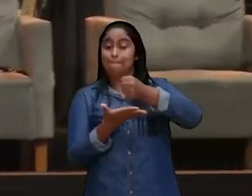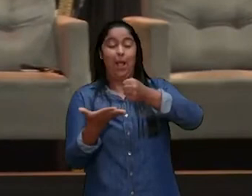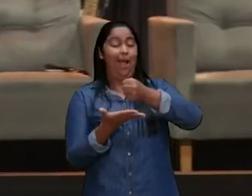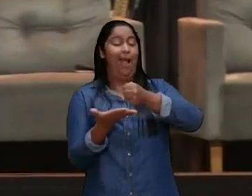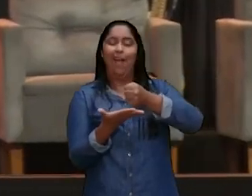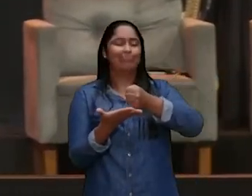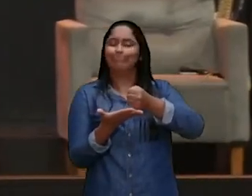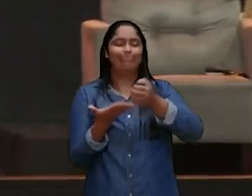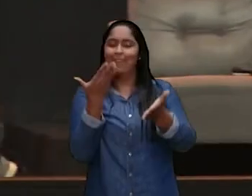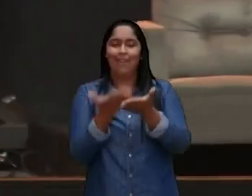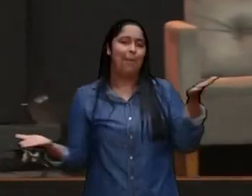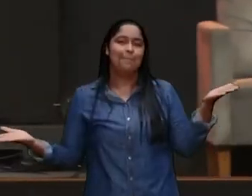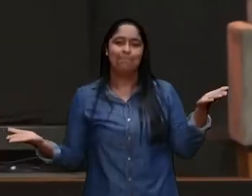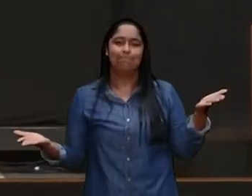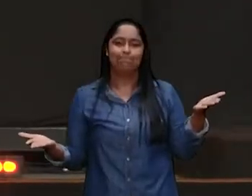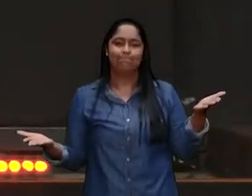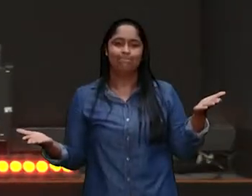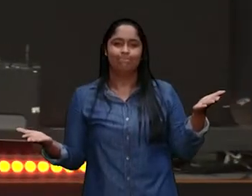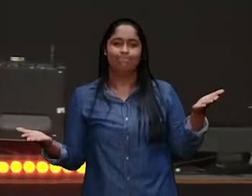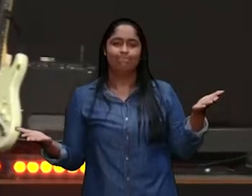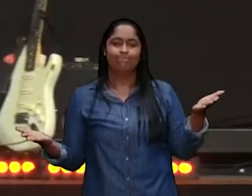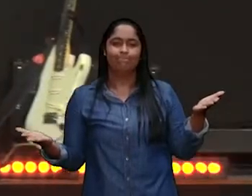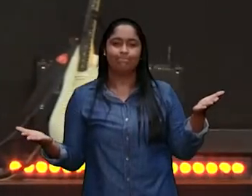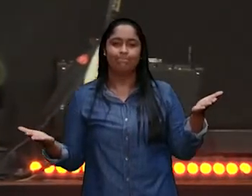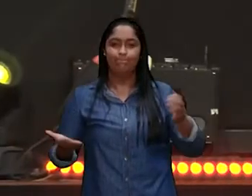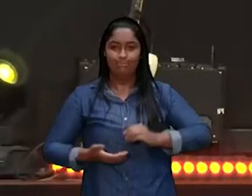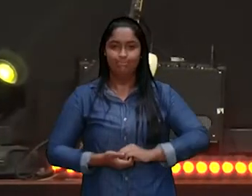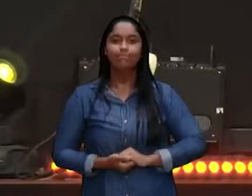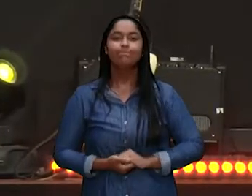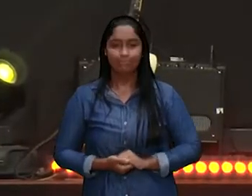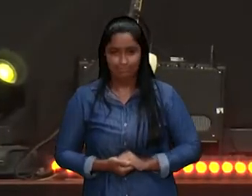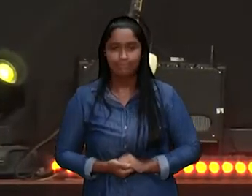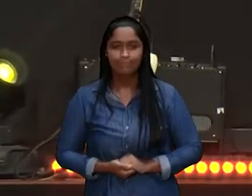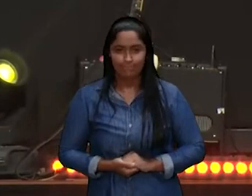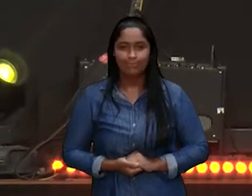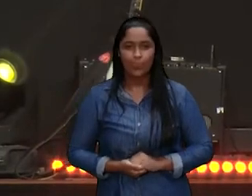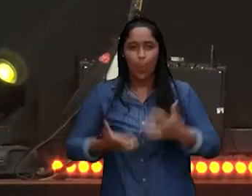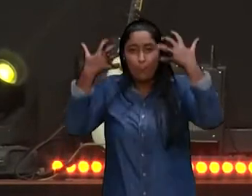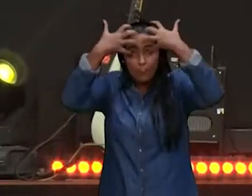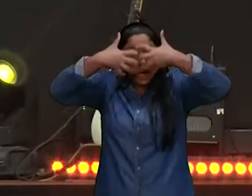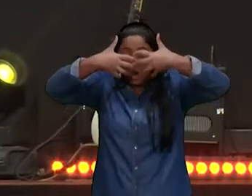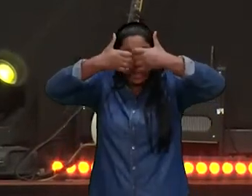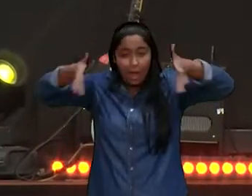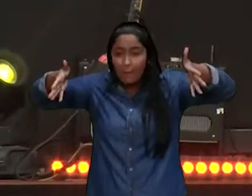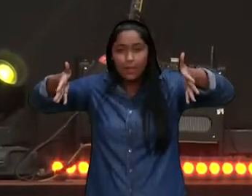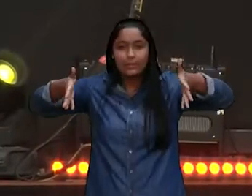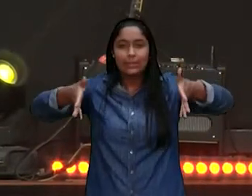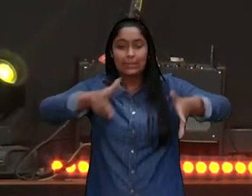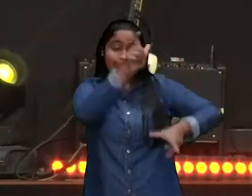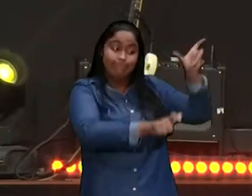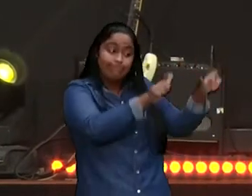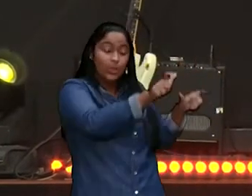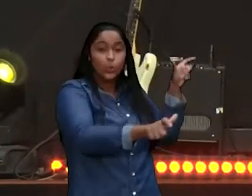muito forte isso desgoverna cabeça tem gente que tá tão